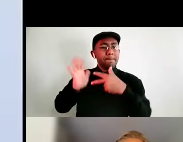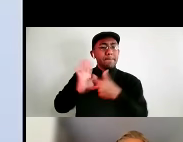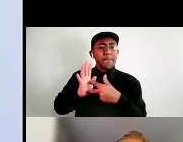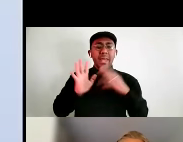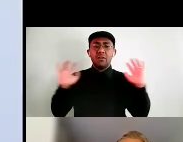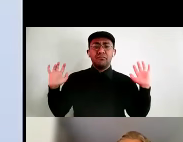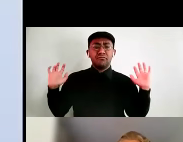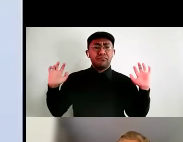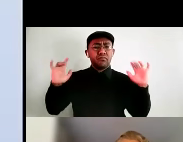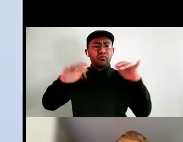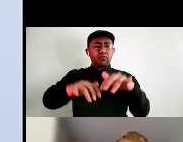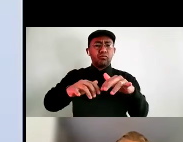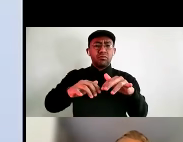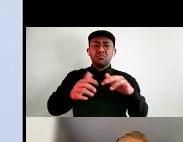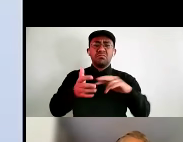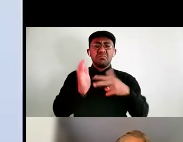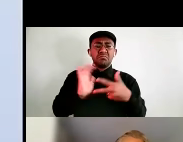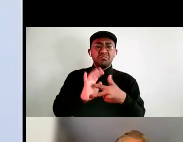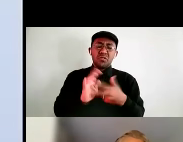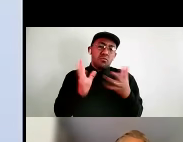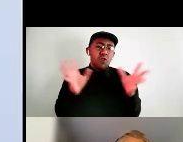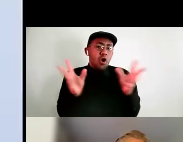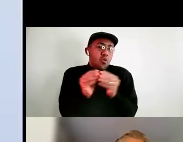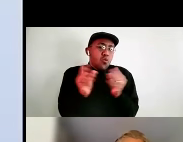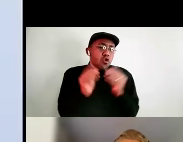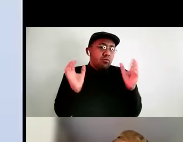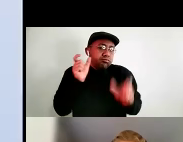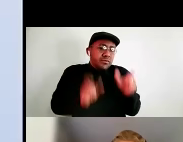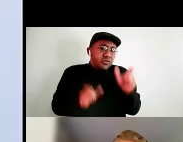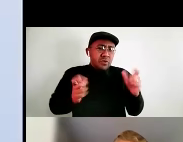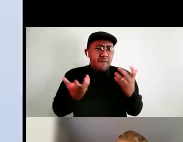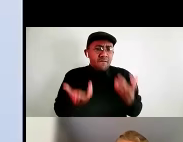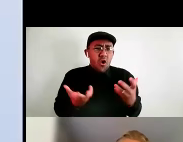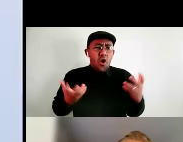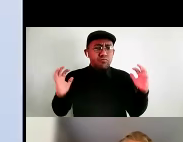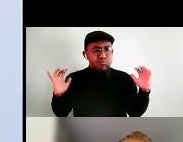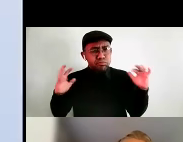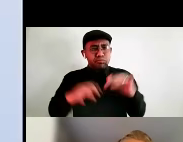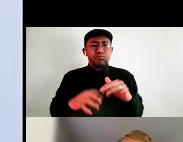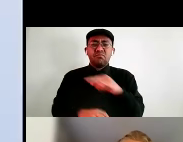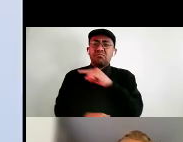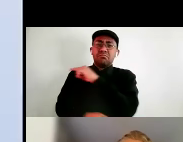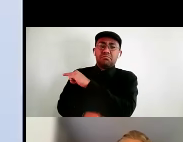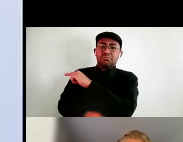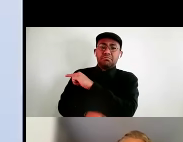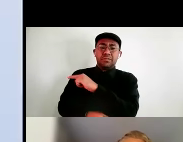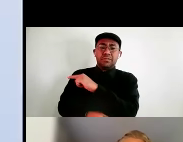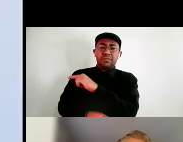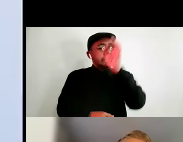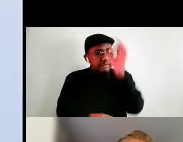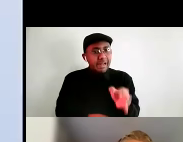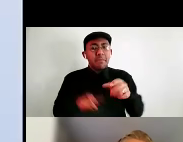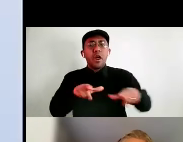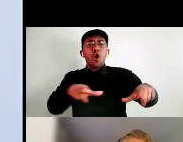a definição é eventos caracterizados pela concentração, como foi falado antes, de pessoas em um